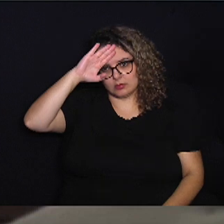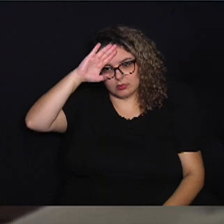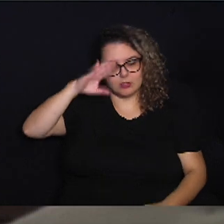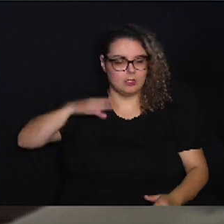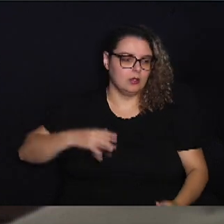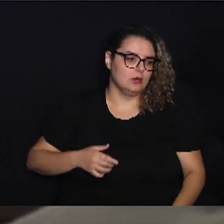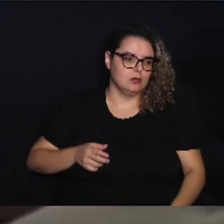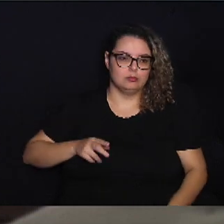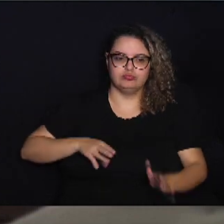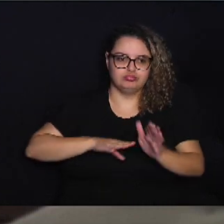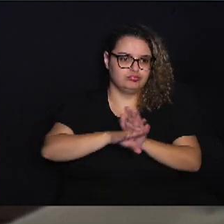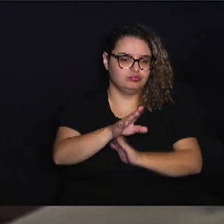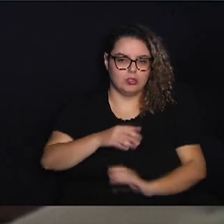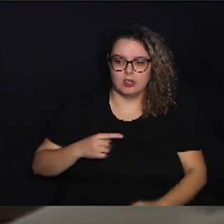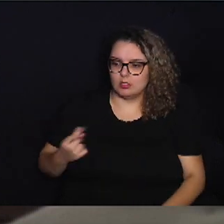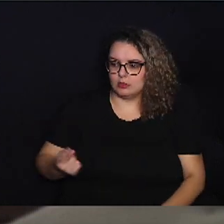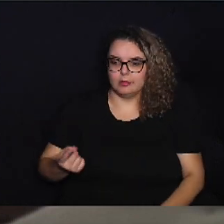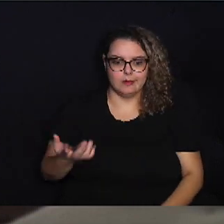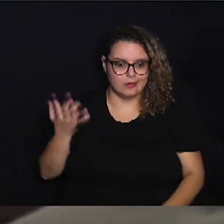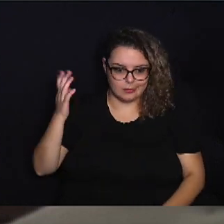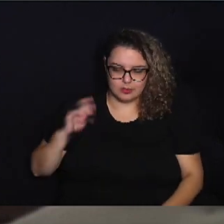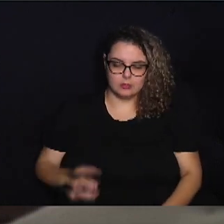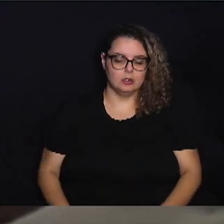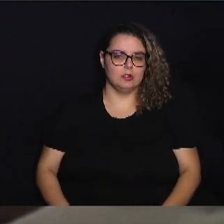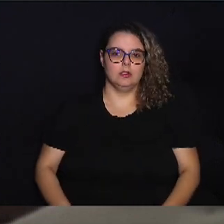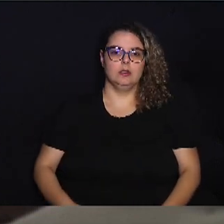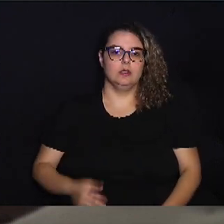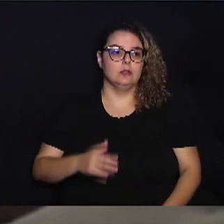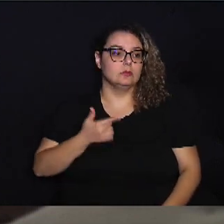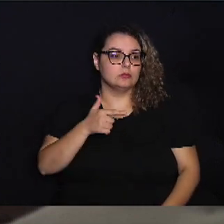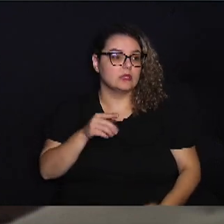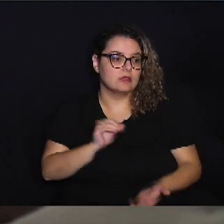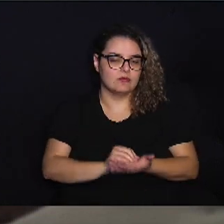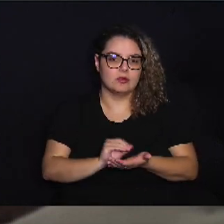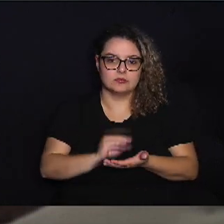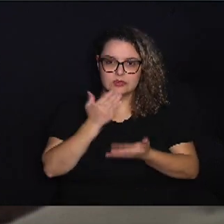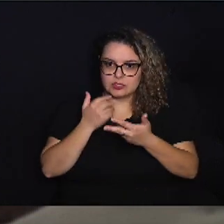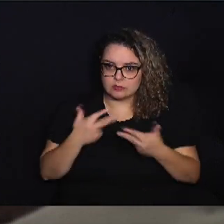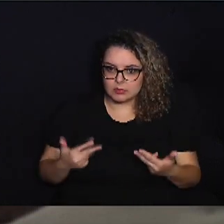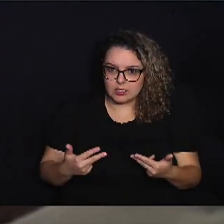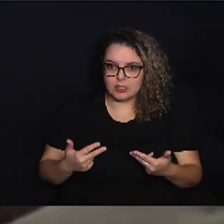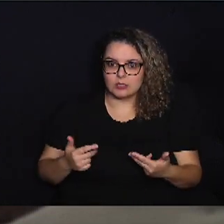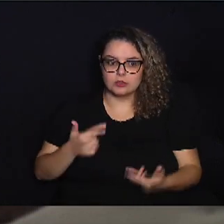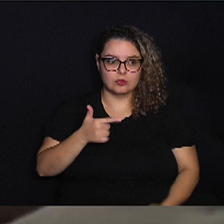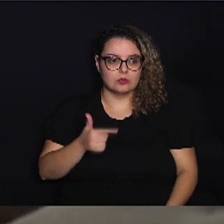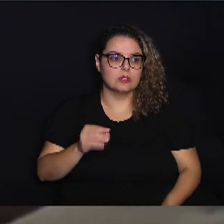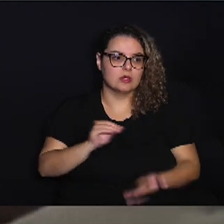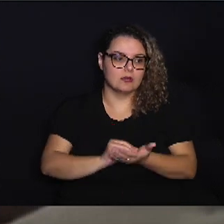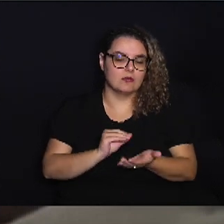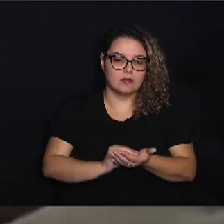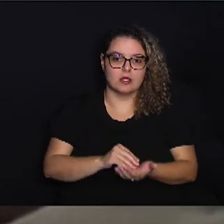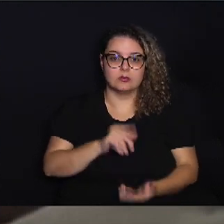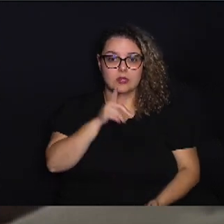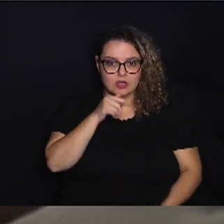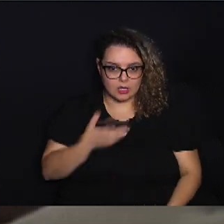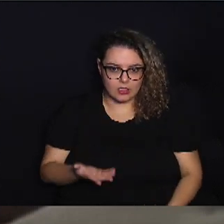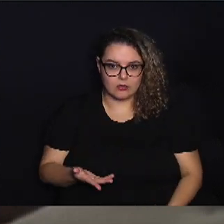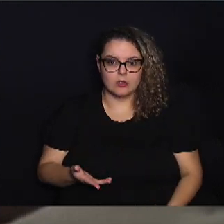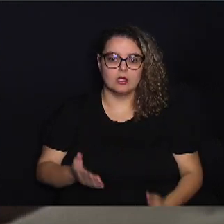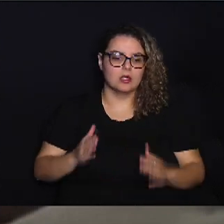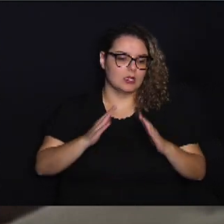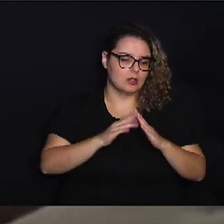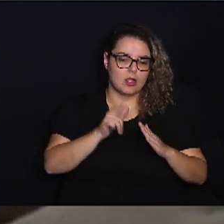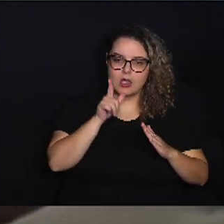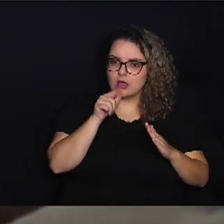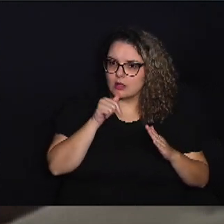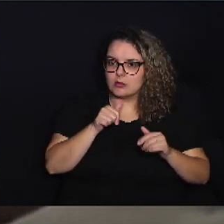do estado geral, do apetite, não tem sinais de desidratação, em casa vai hidratar a criança com água